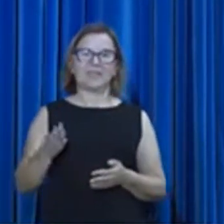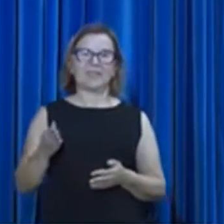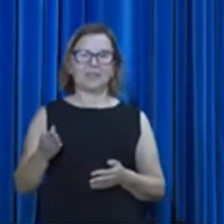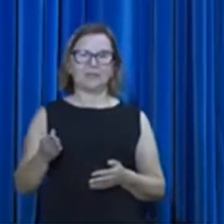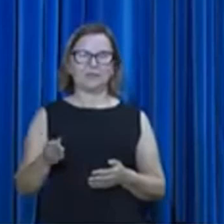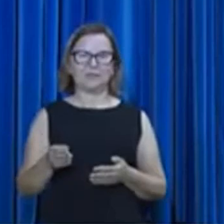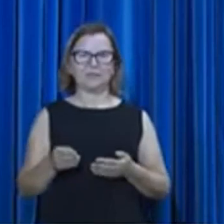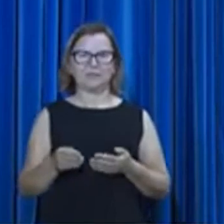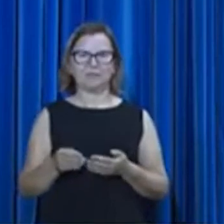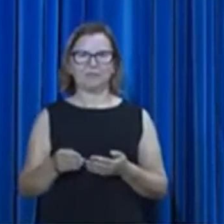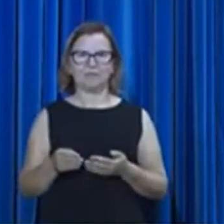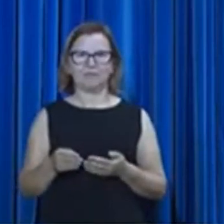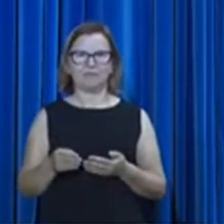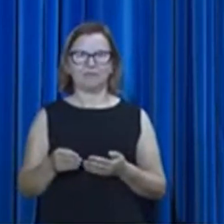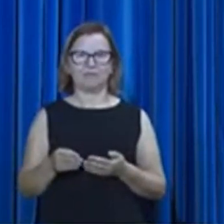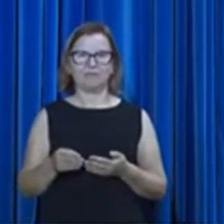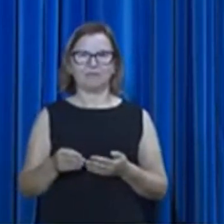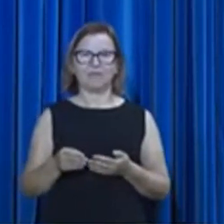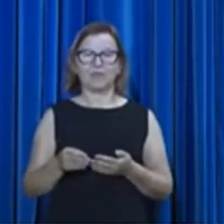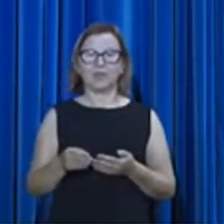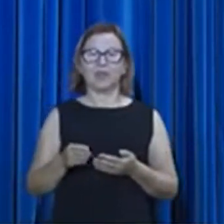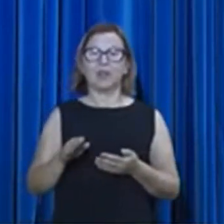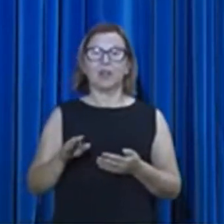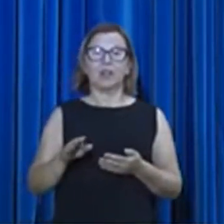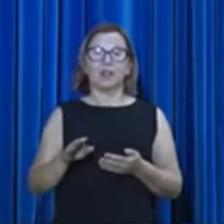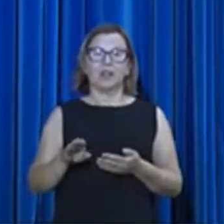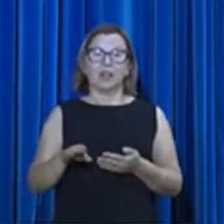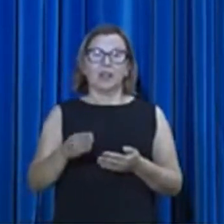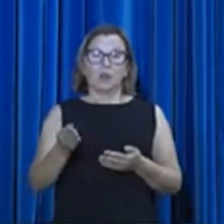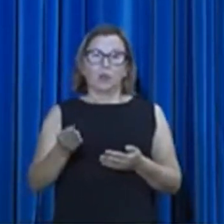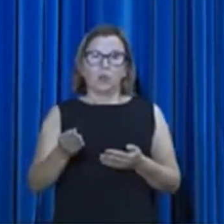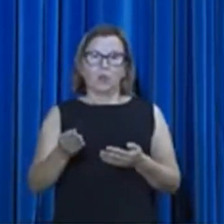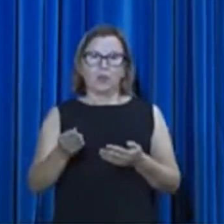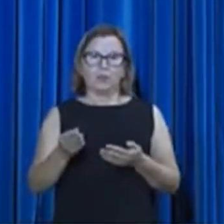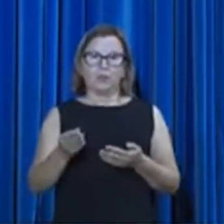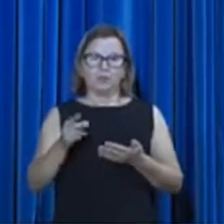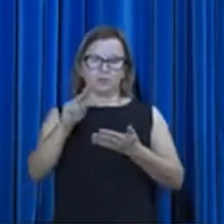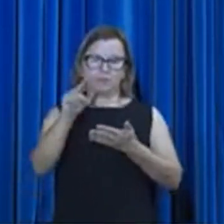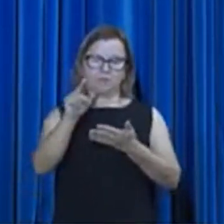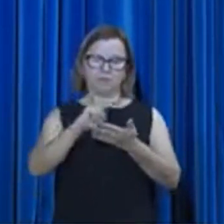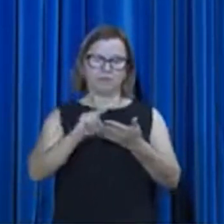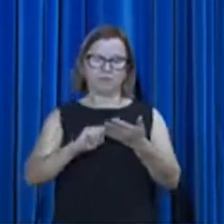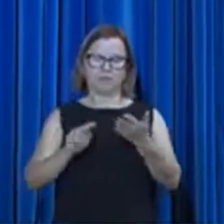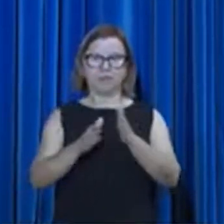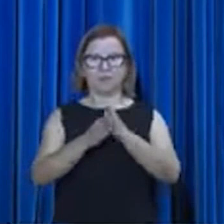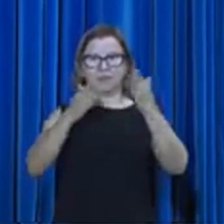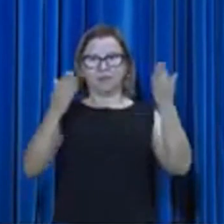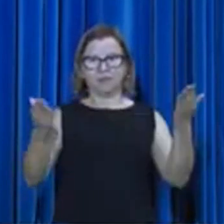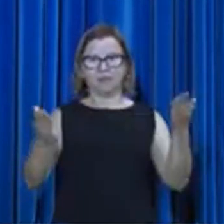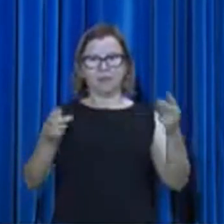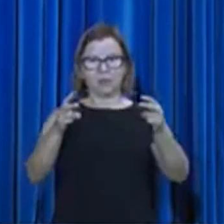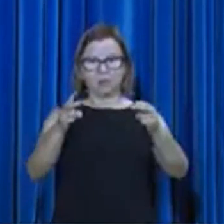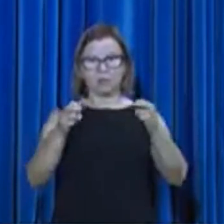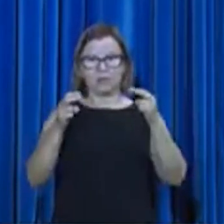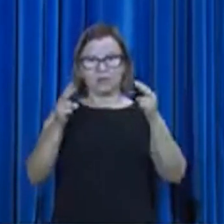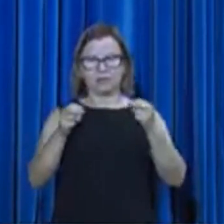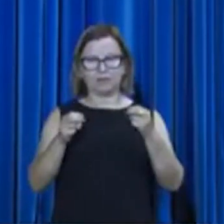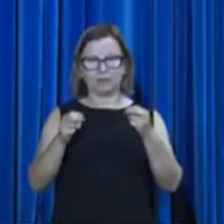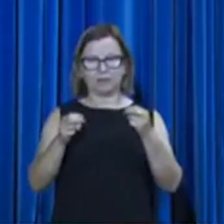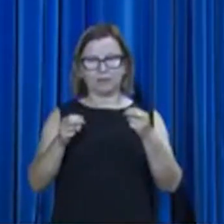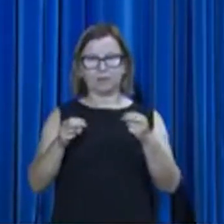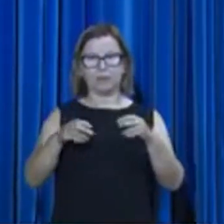nós voltamos à palavra e observamos a ação da palavra na história,